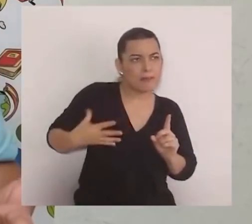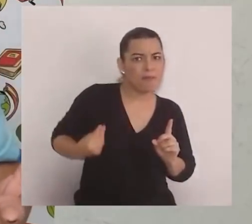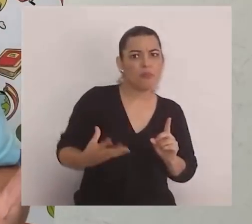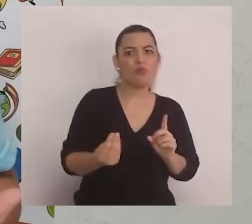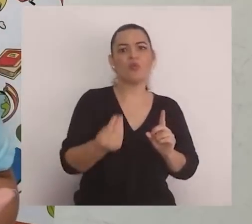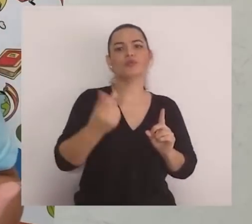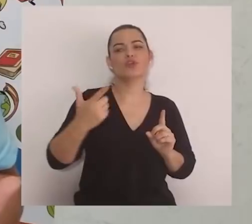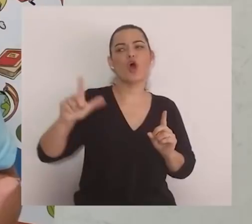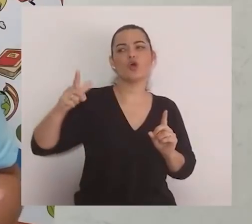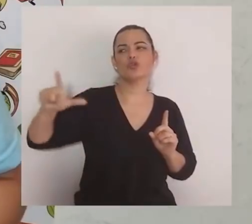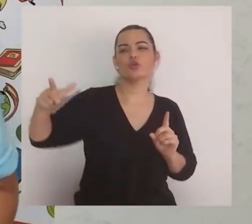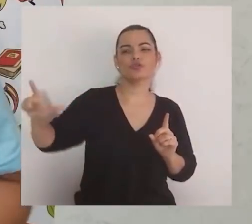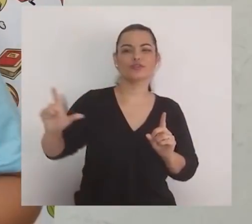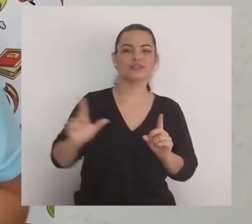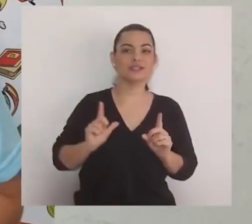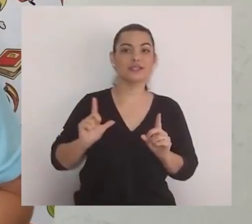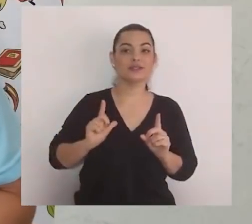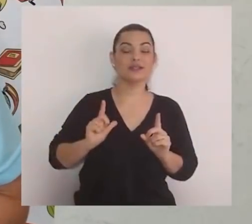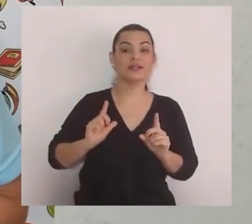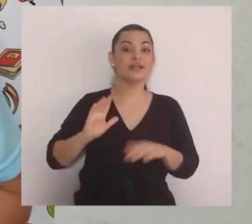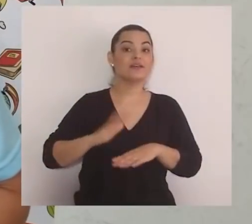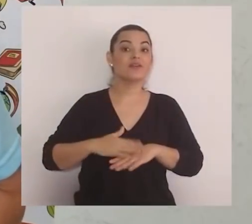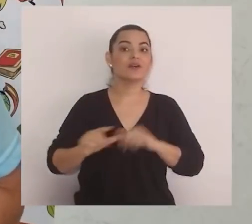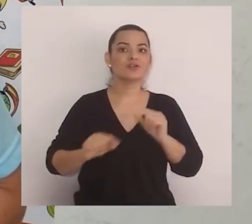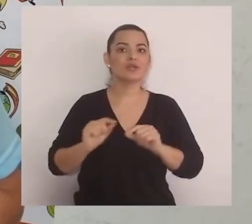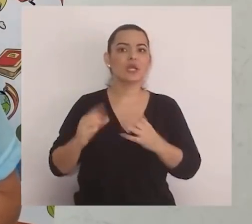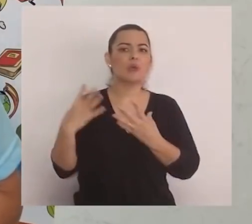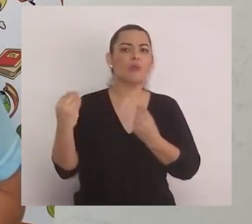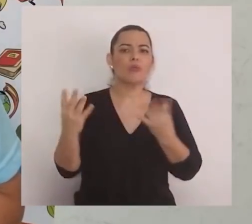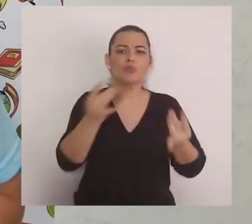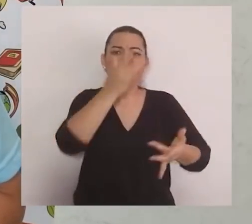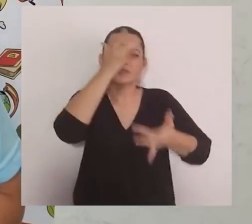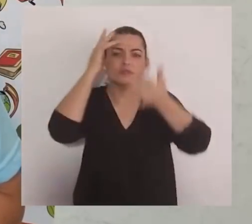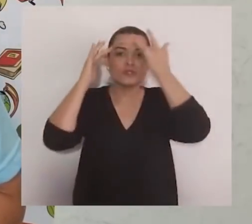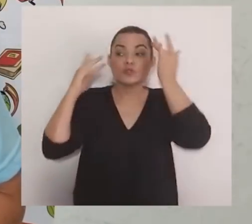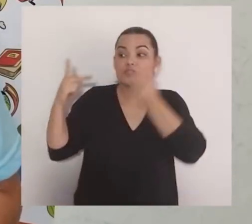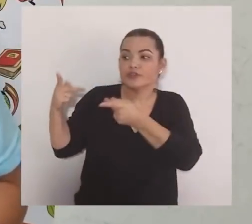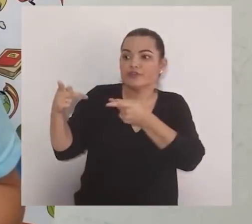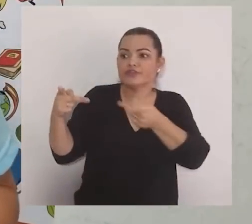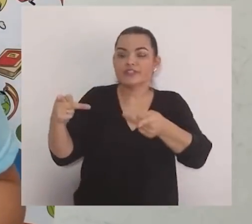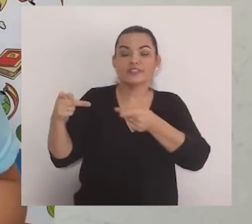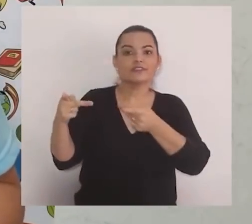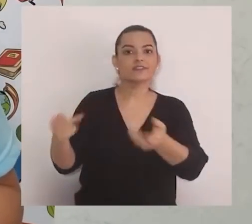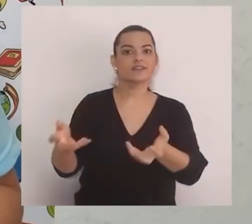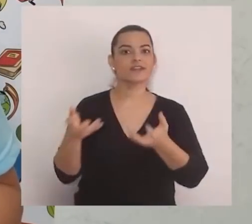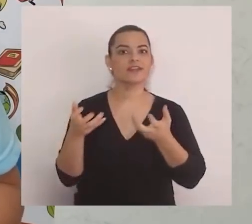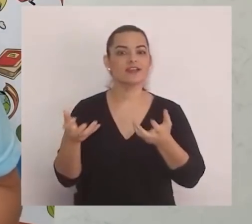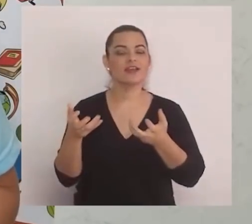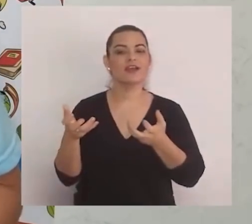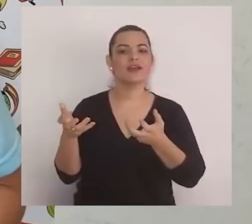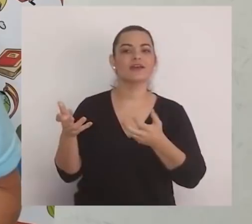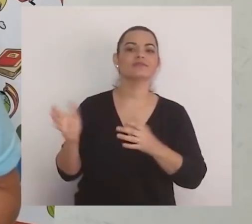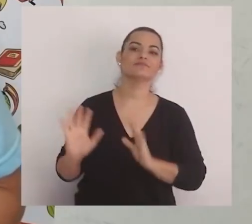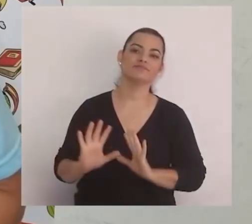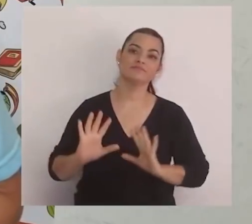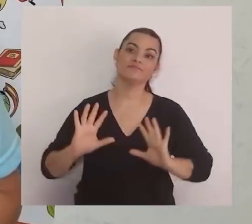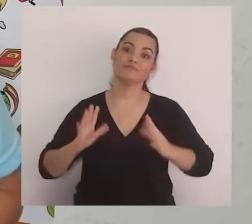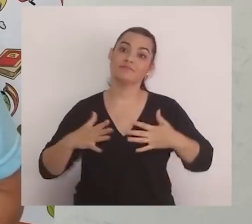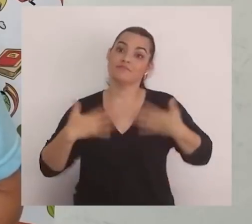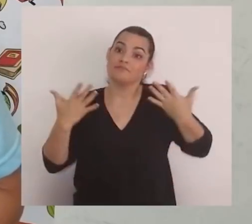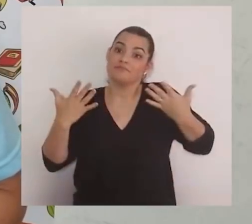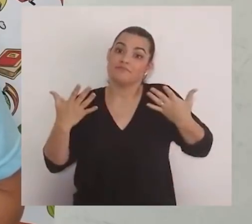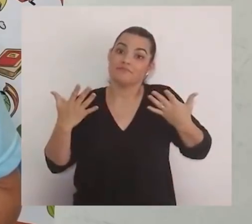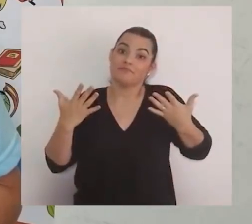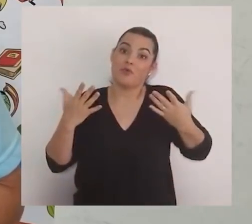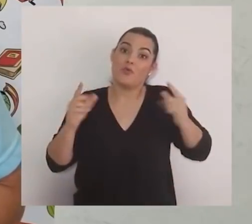preservada. Viu só como não é apenas casarões antigos que podem ser preservados como